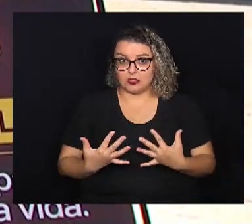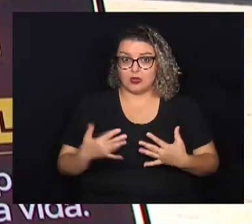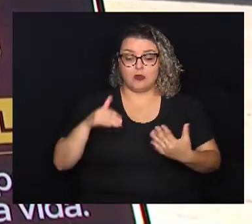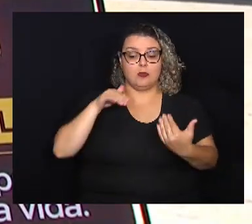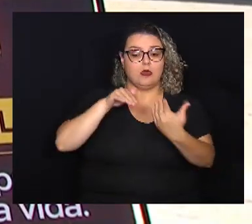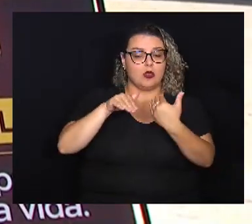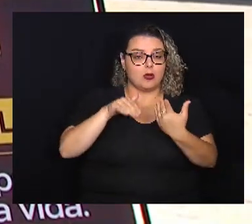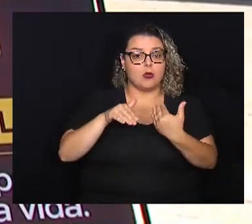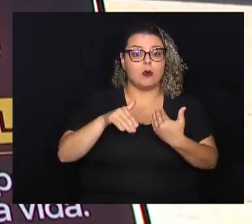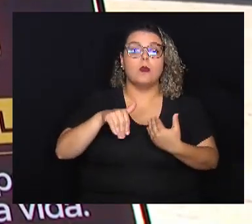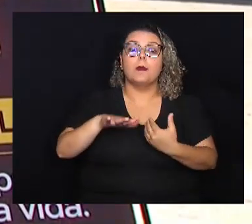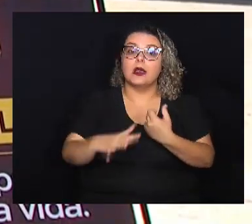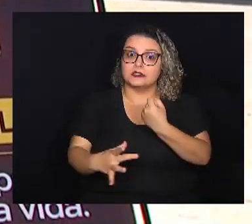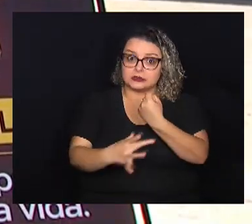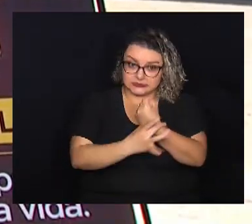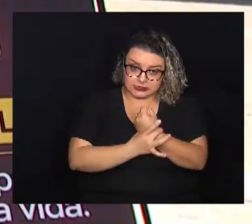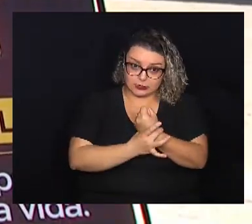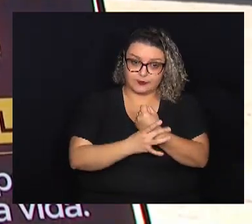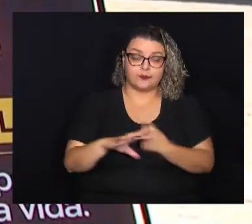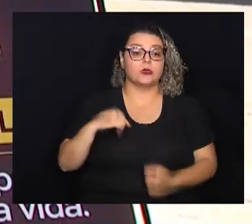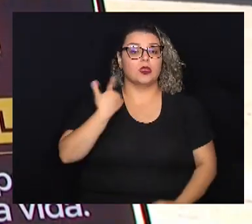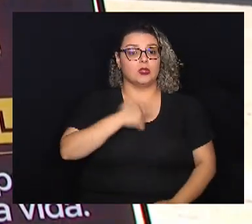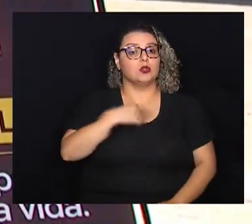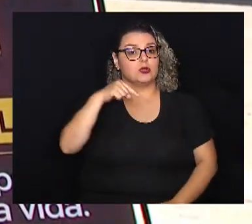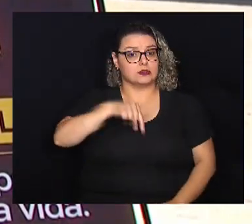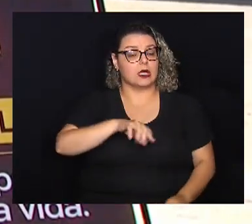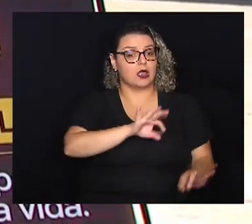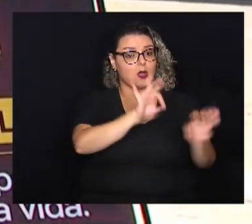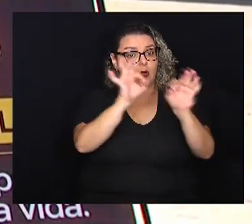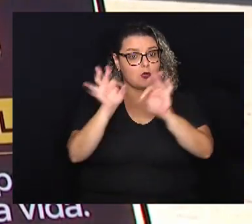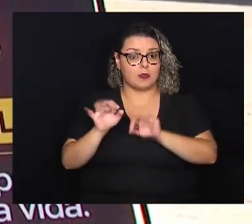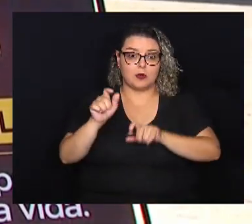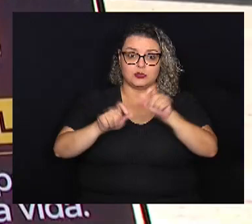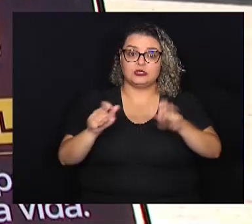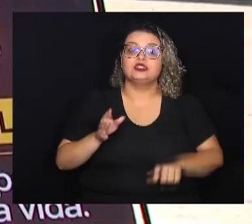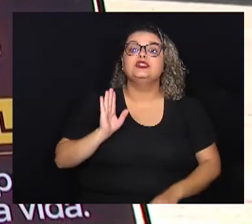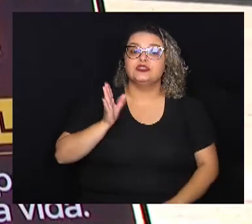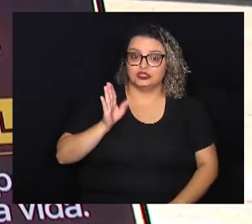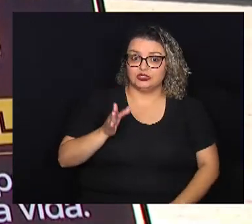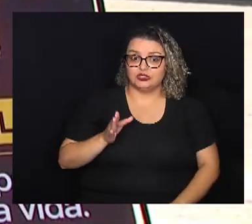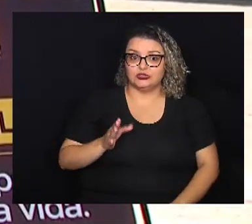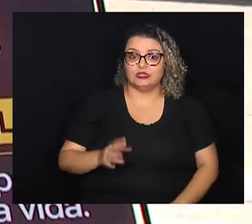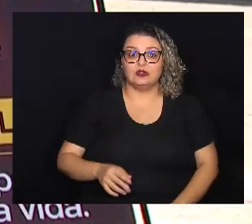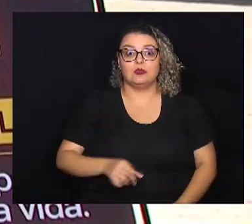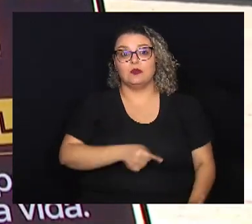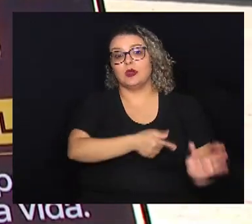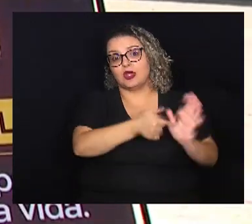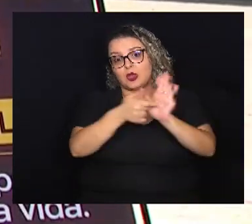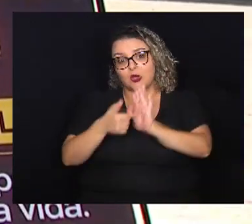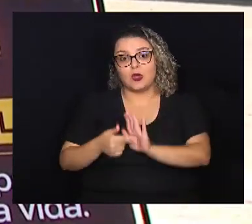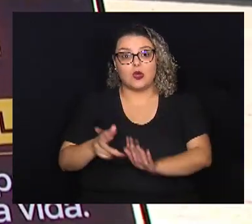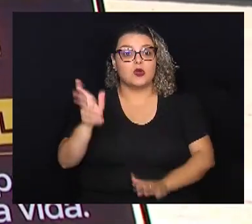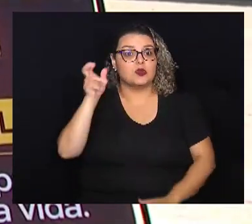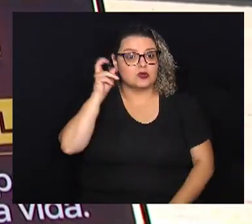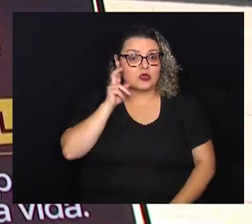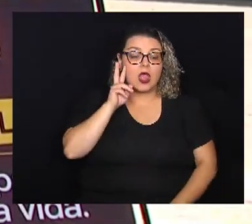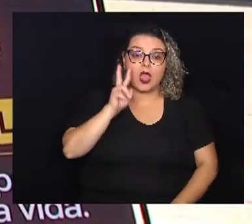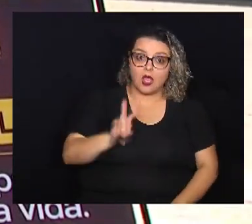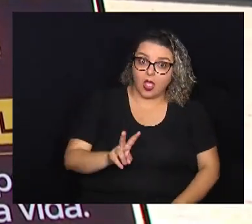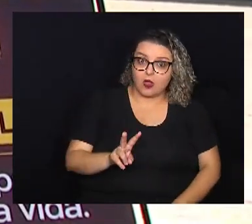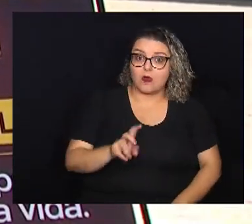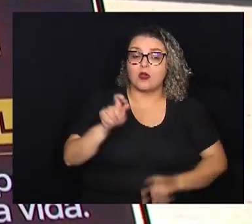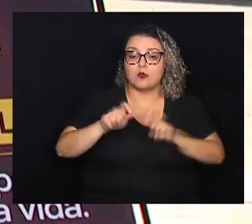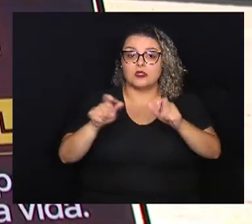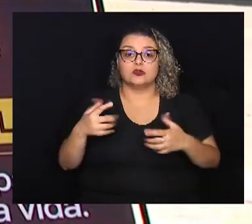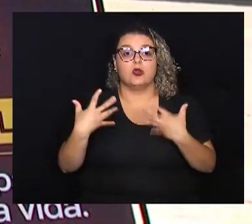mais seguro. E nós estamos aqui, acompanhamos o pessoal, daqui a pouquinho a gente vai colocar pra você ouvir e pra você ver, né, o pessoal